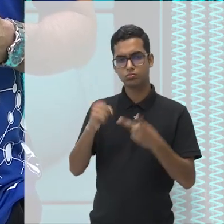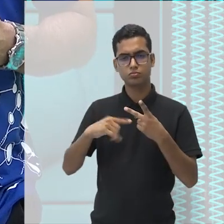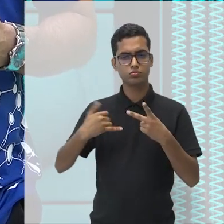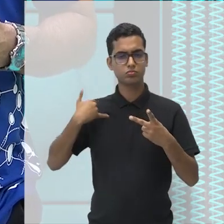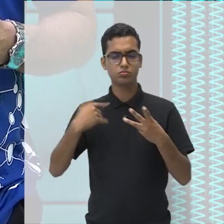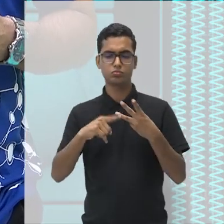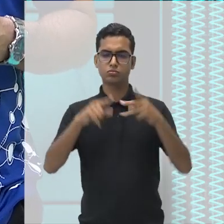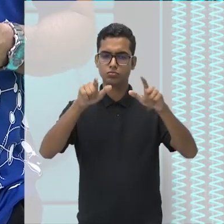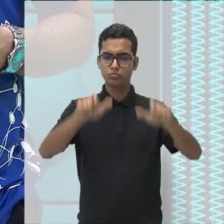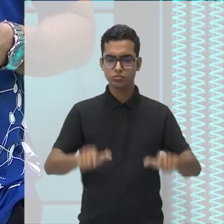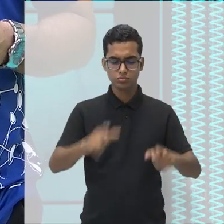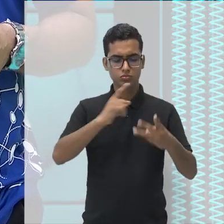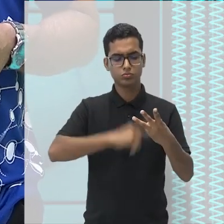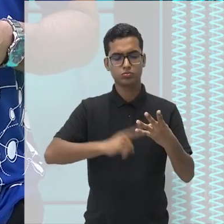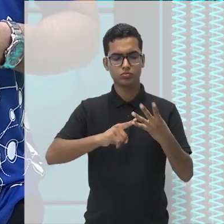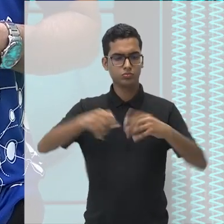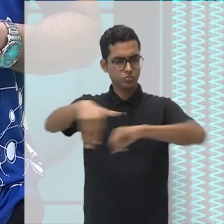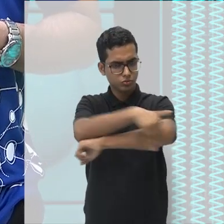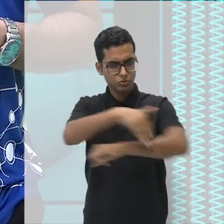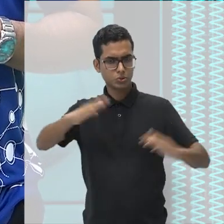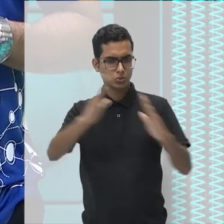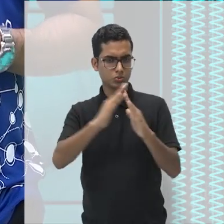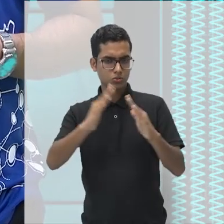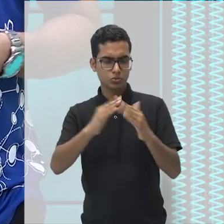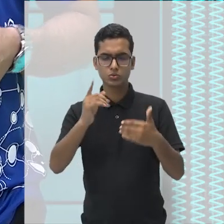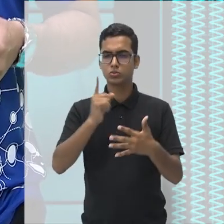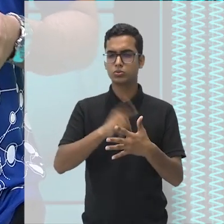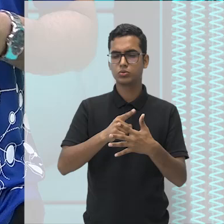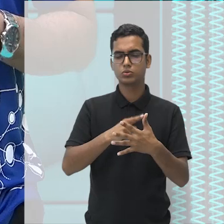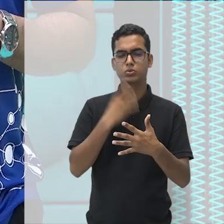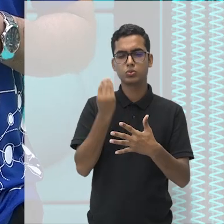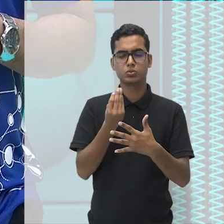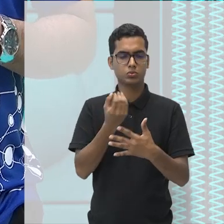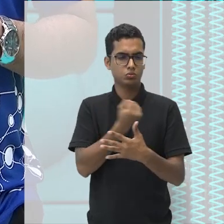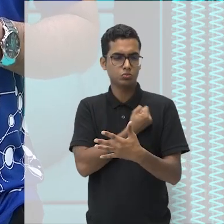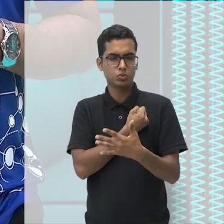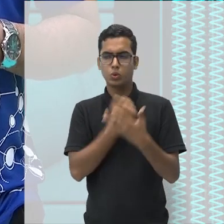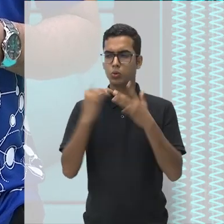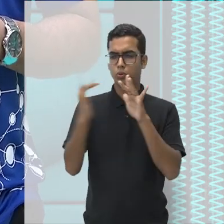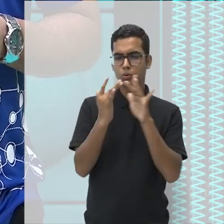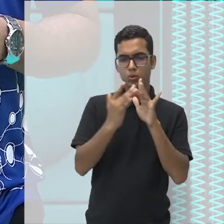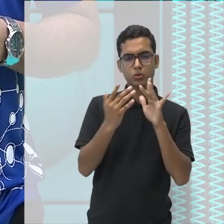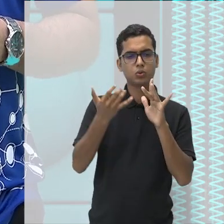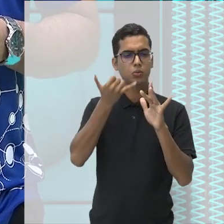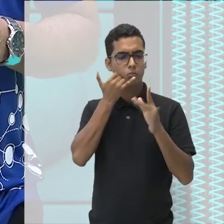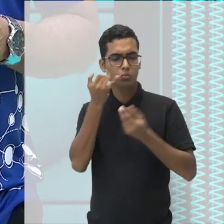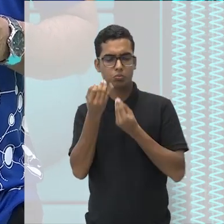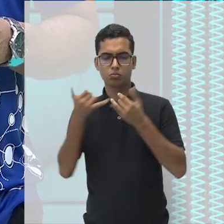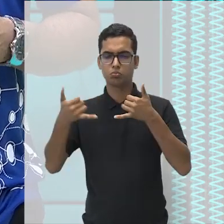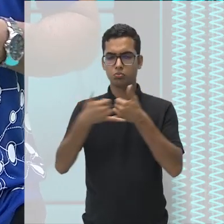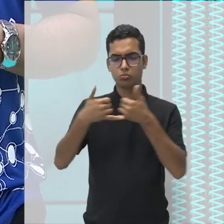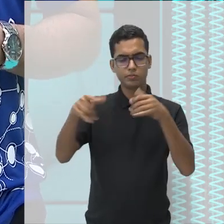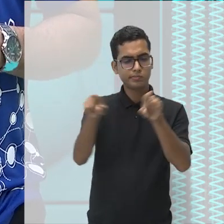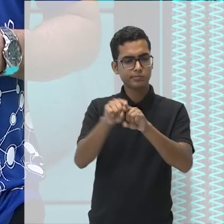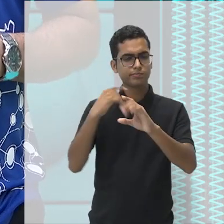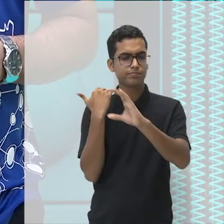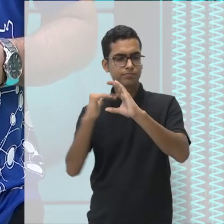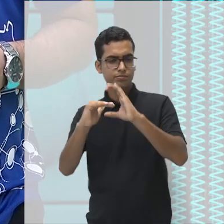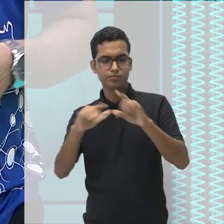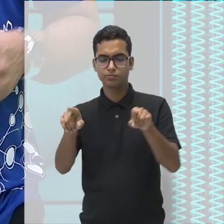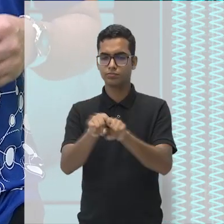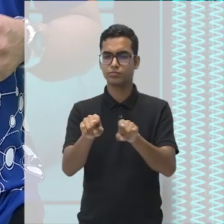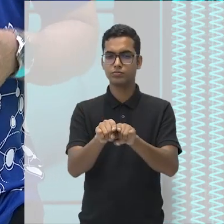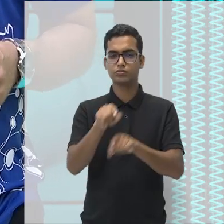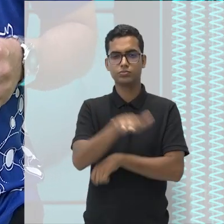idade, local, endereço, formas de contato. Aí a gente também viu aspectos relacionados